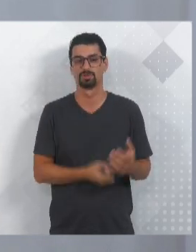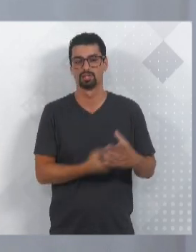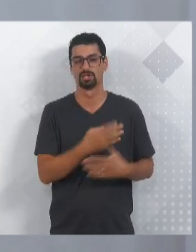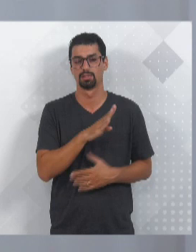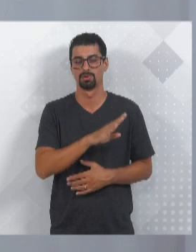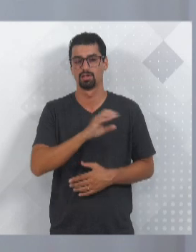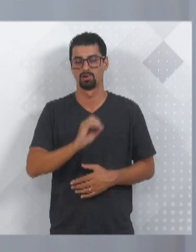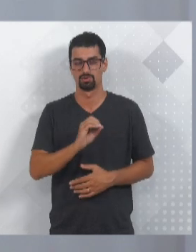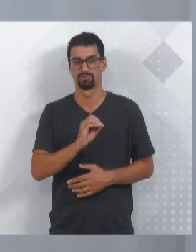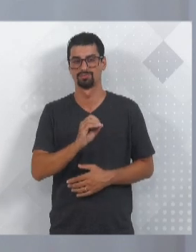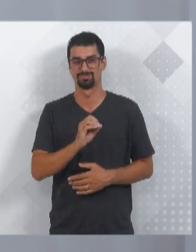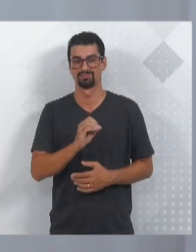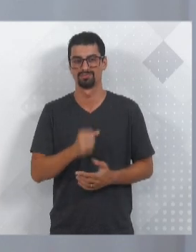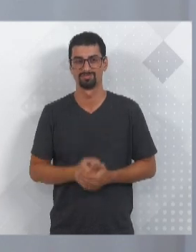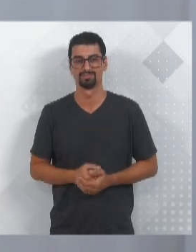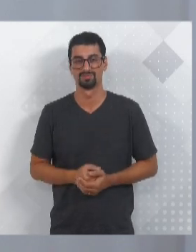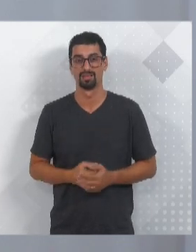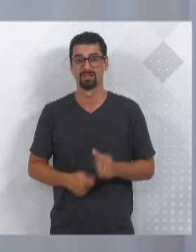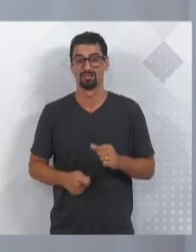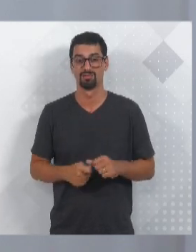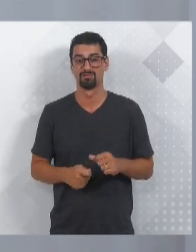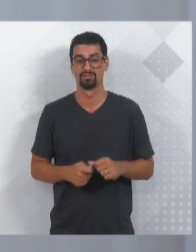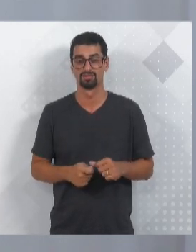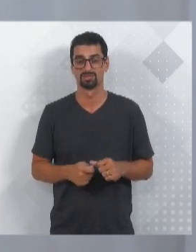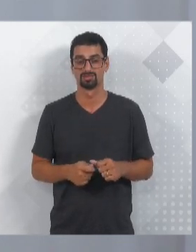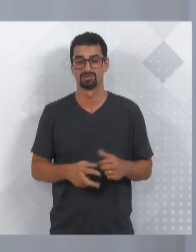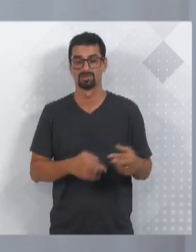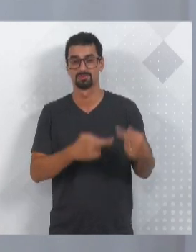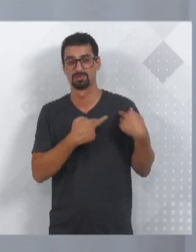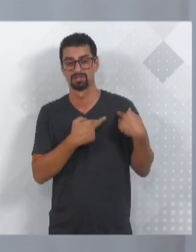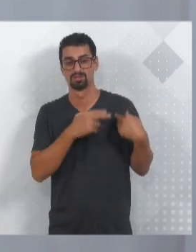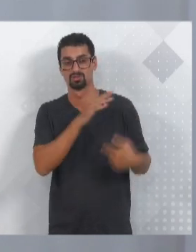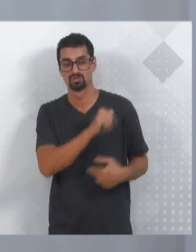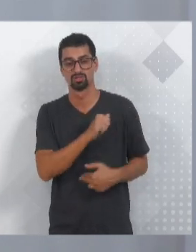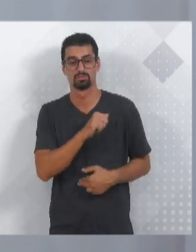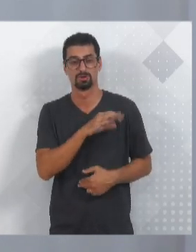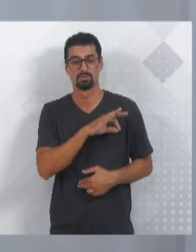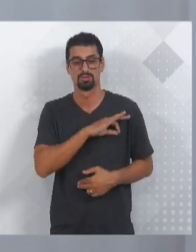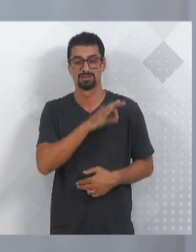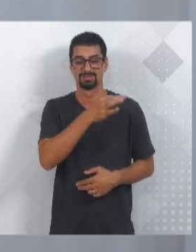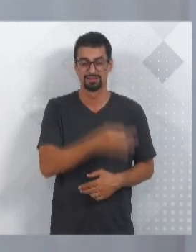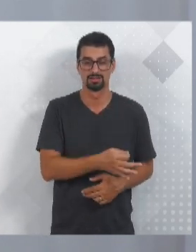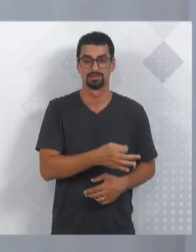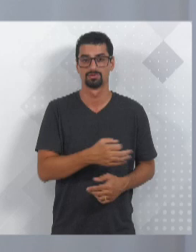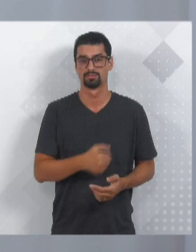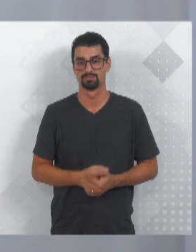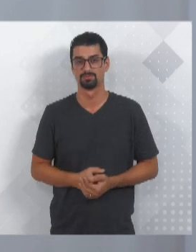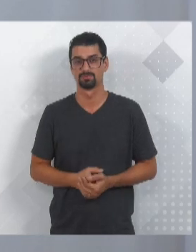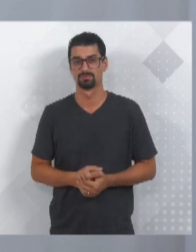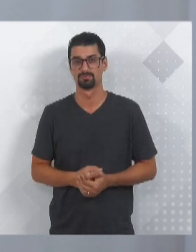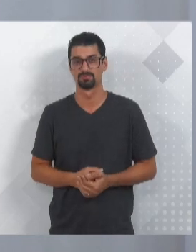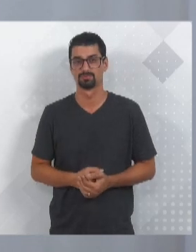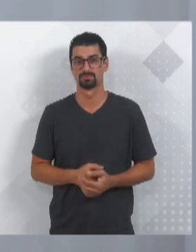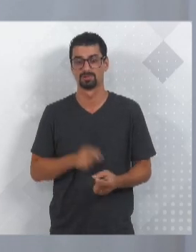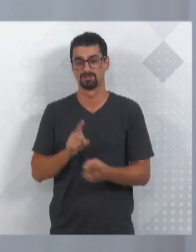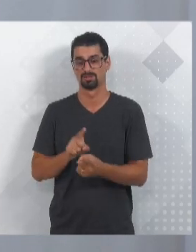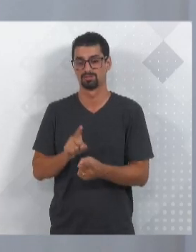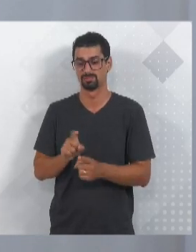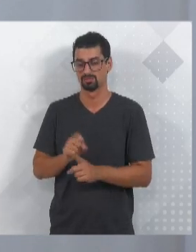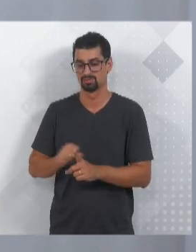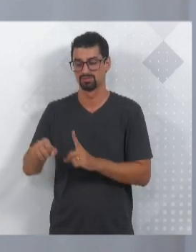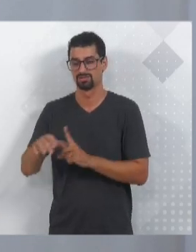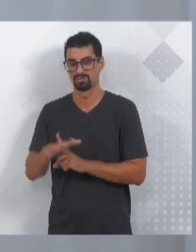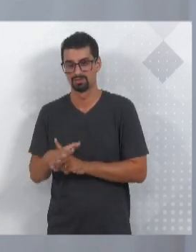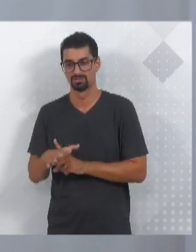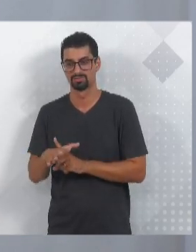de ocorrência, façam o papel de acionar a política correta. A abordagem social, política de